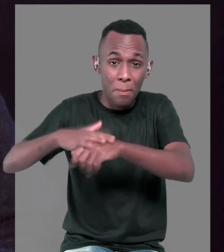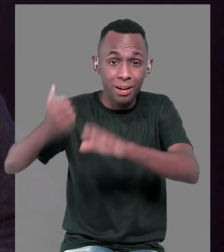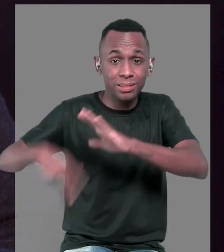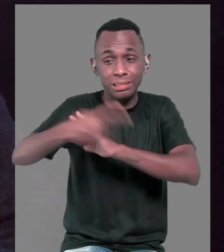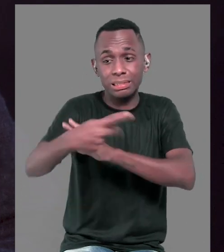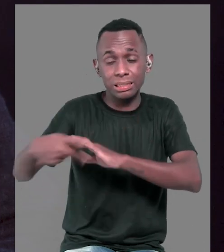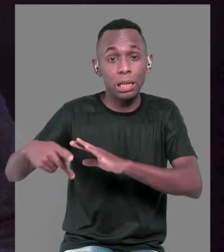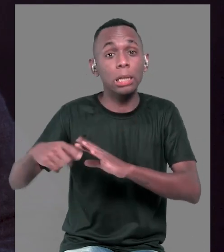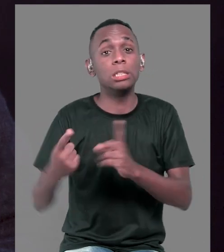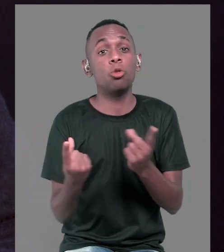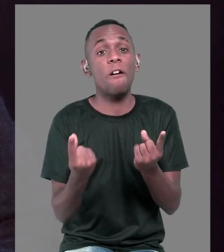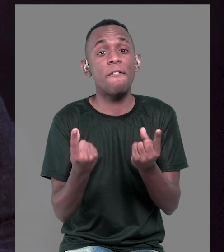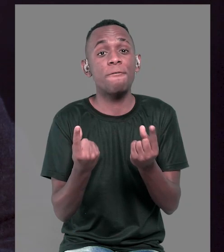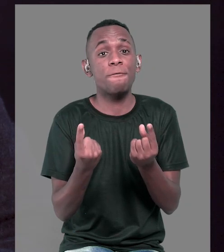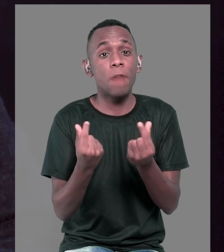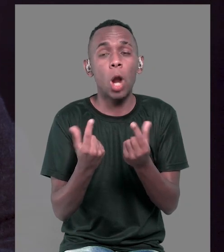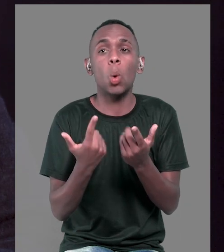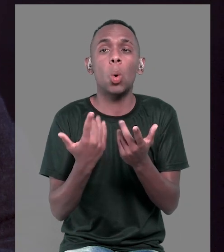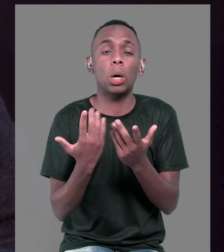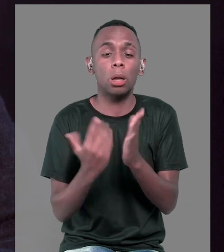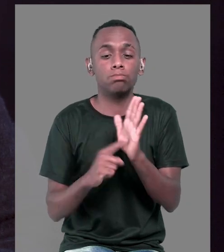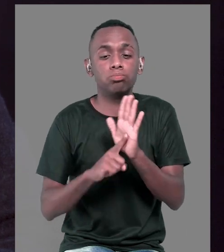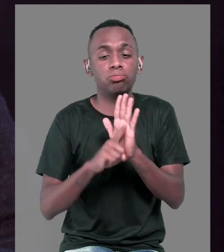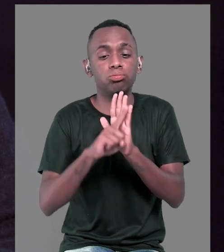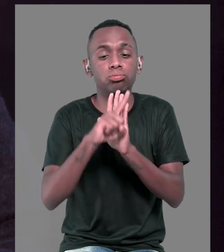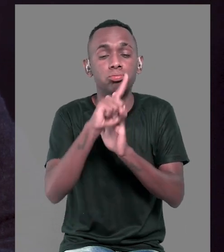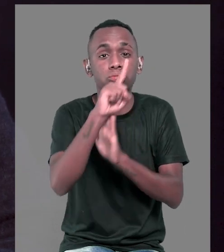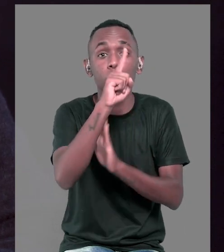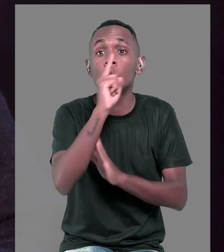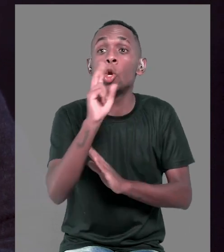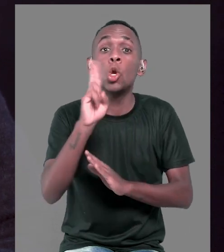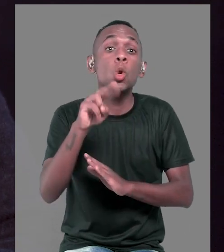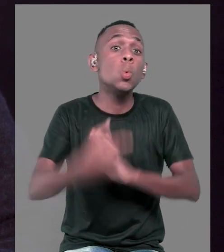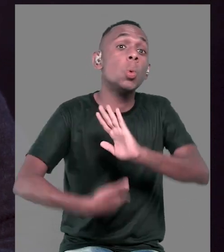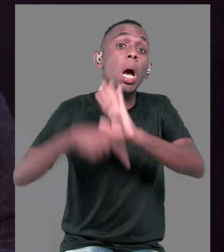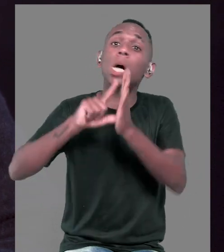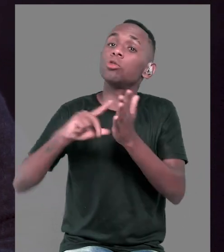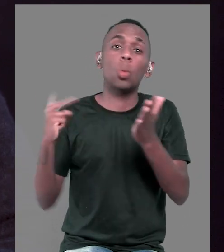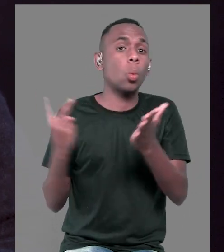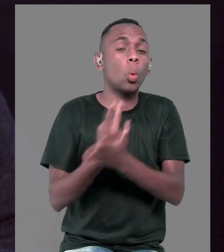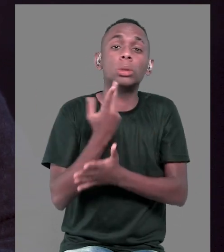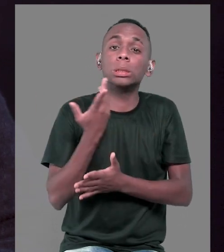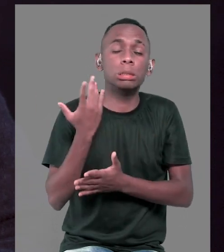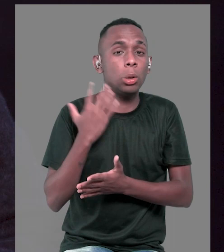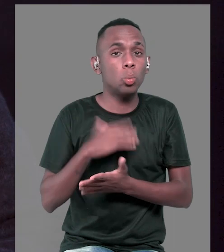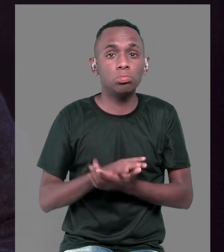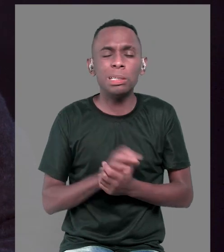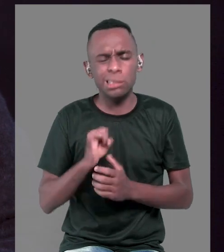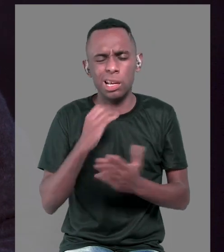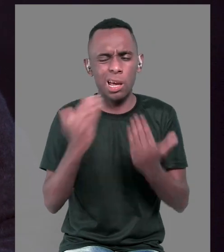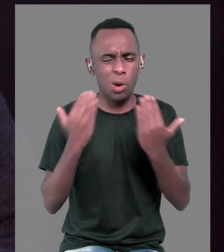que elas alcançaram é um preço que nunca foi alcançado por nenhuma empresa. Se a gente fizer uma comparação básica,